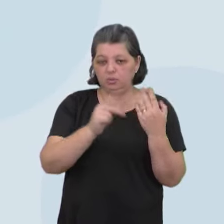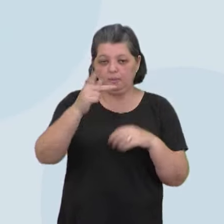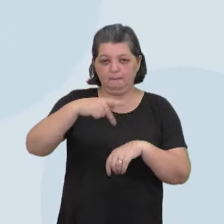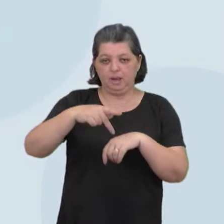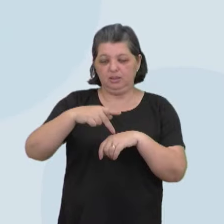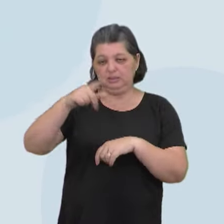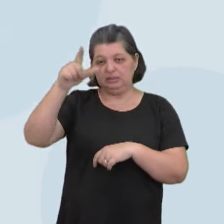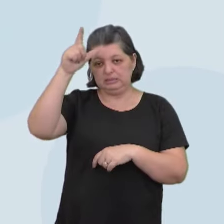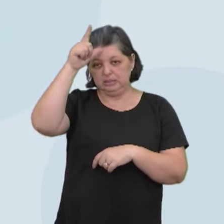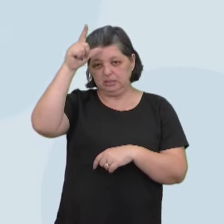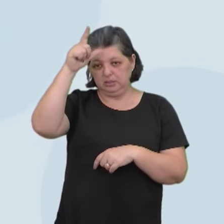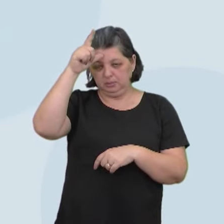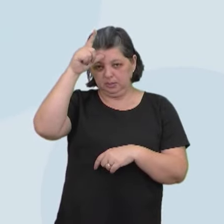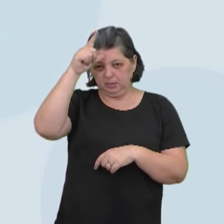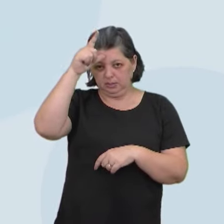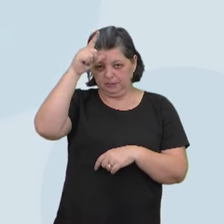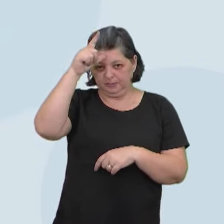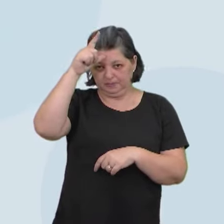alemães,